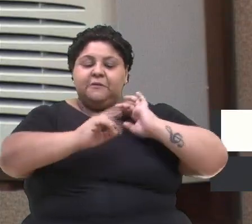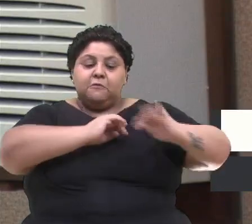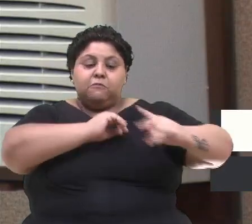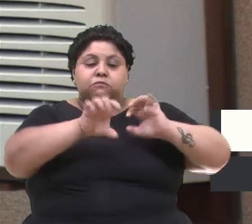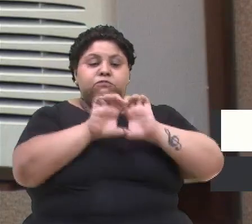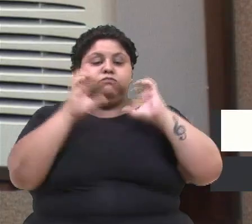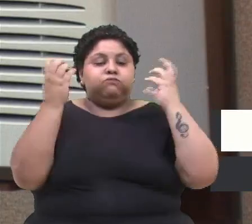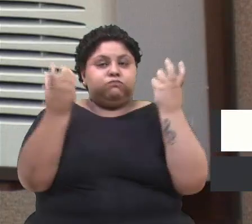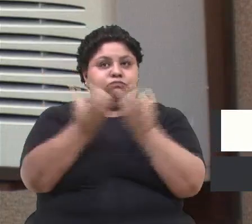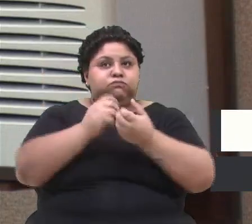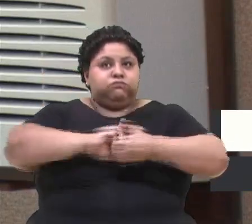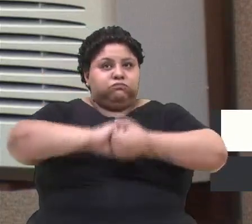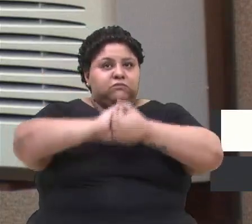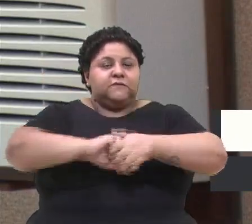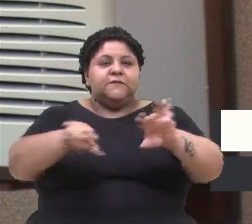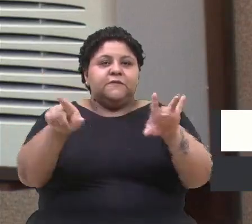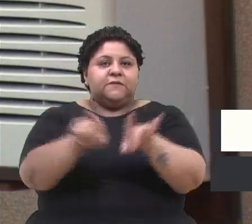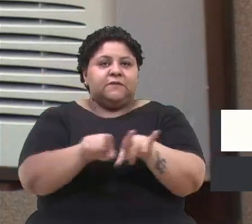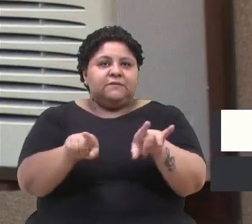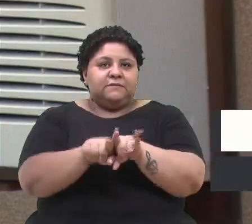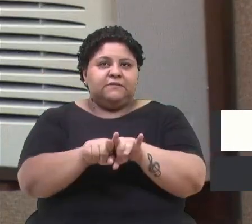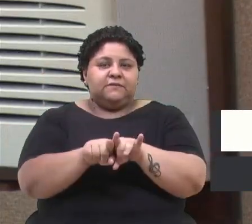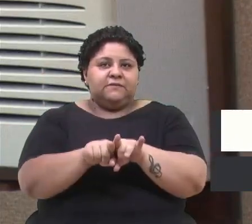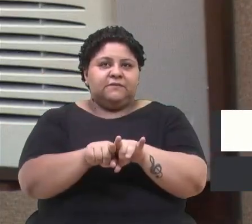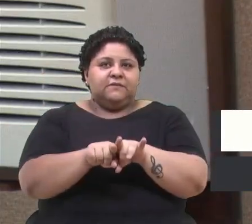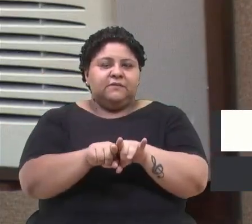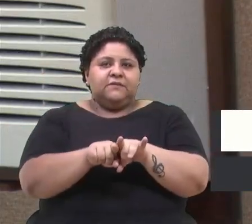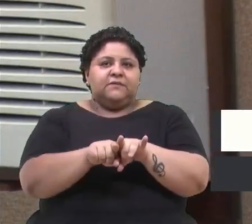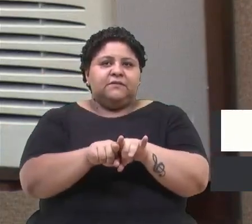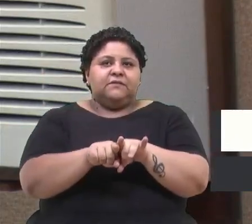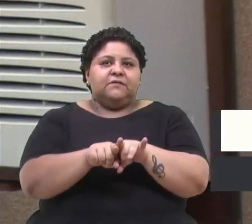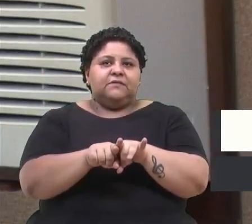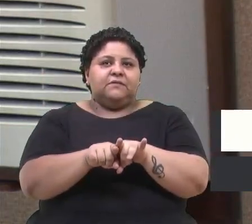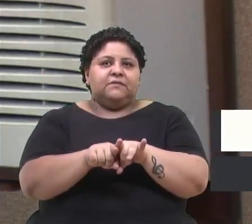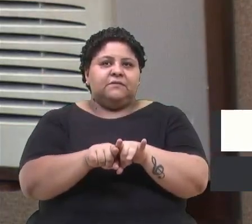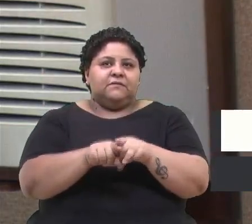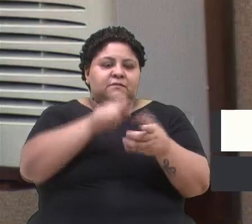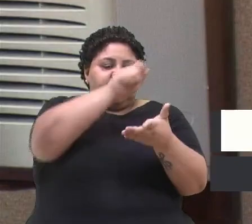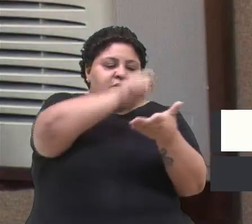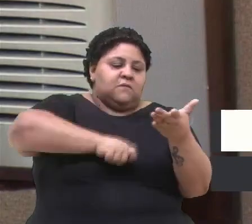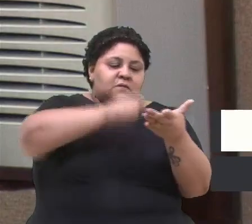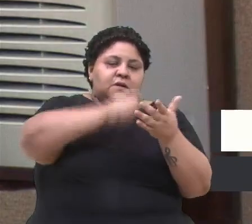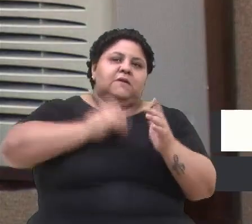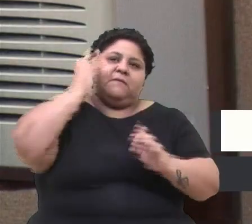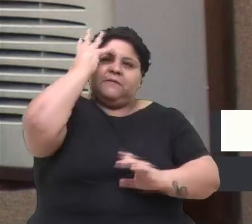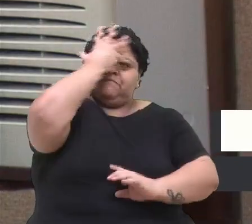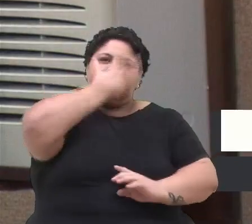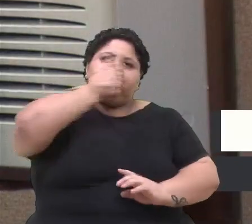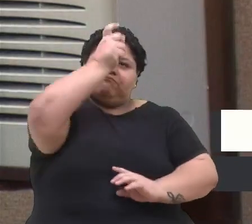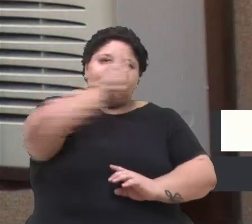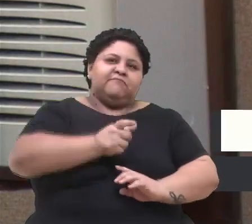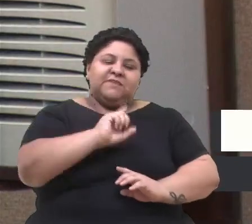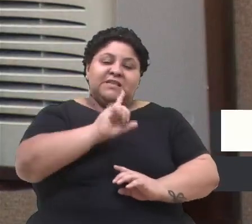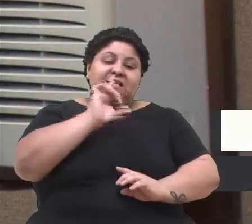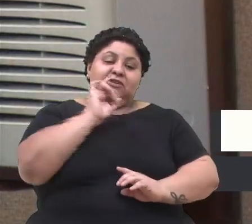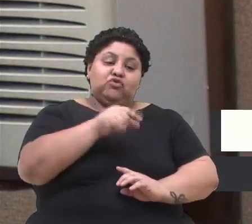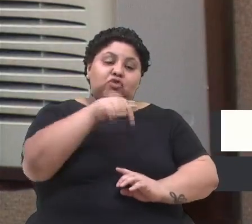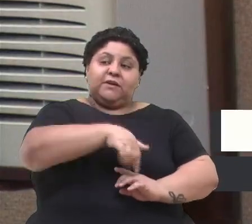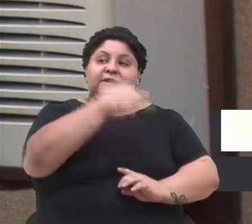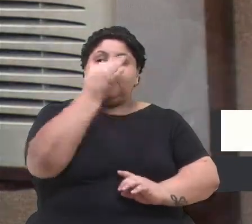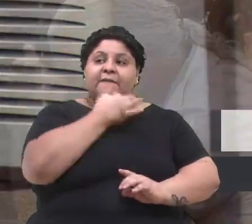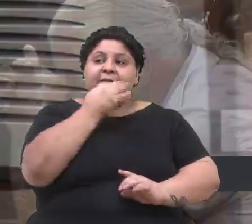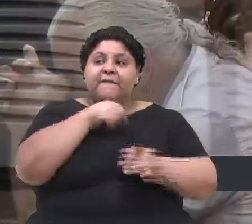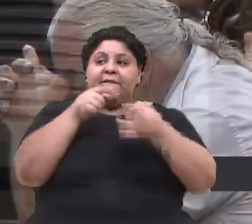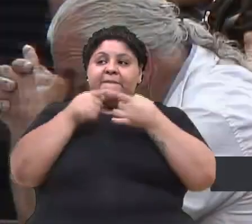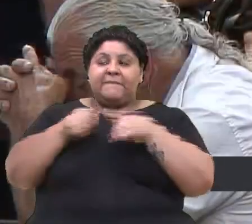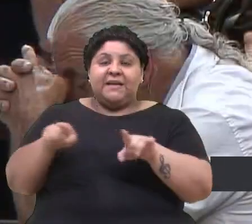comunitário. Cumprimentar também pelo concurso, né, da mais bela comunitária, não só o de Caxias do Sul,